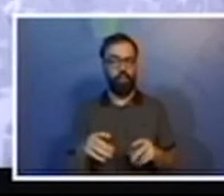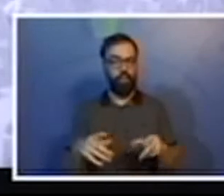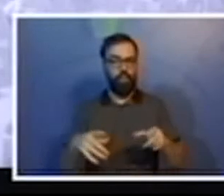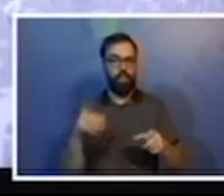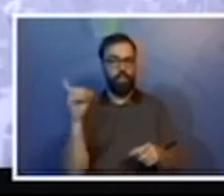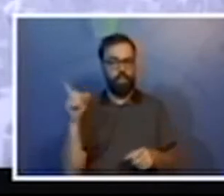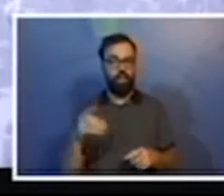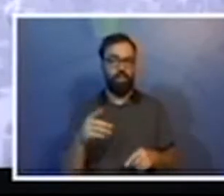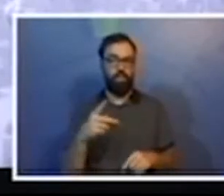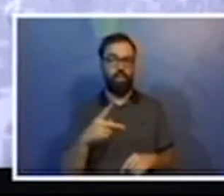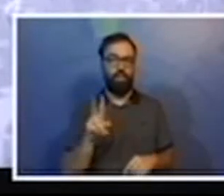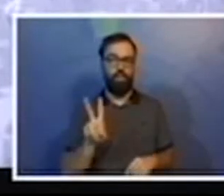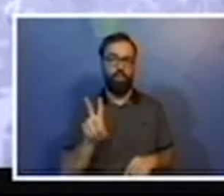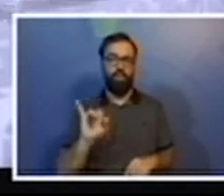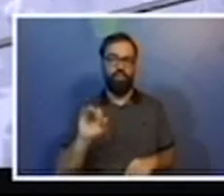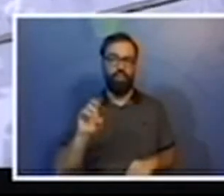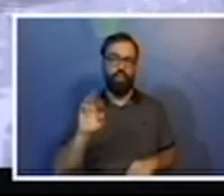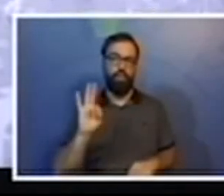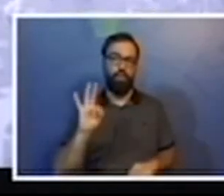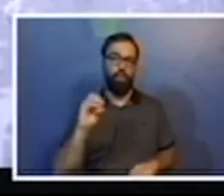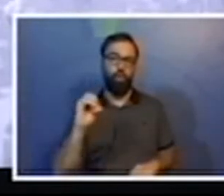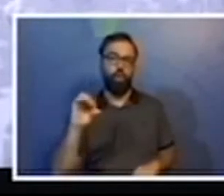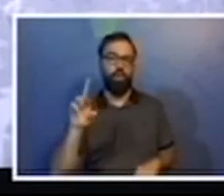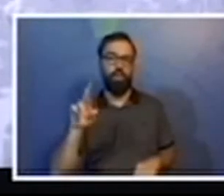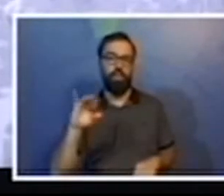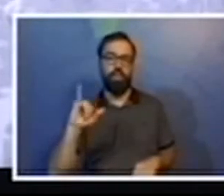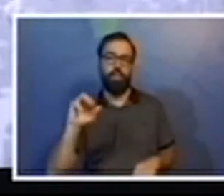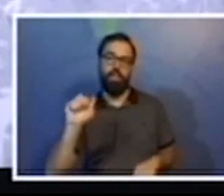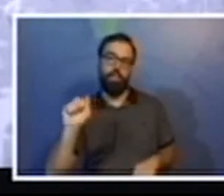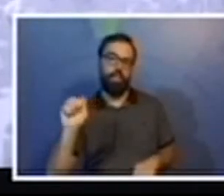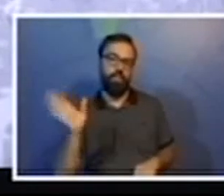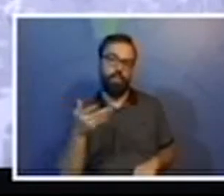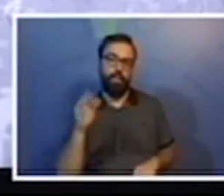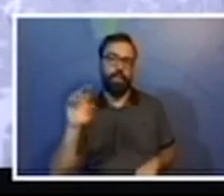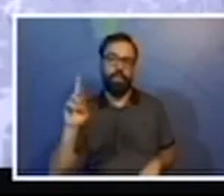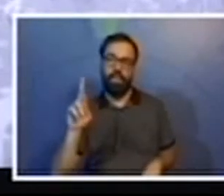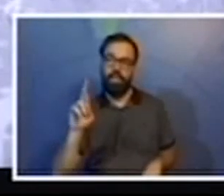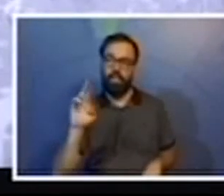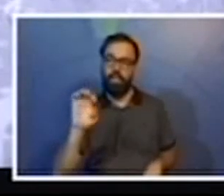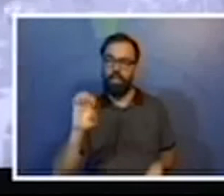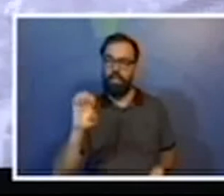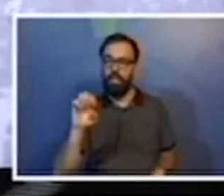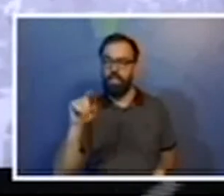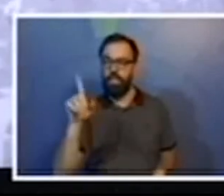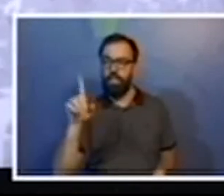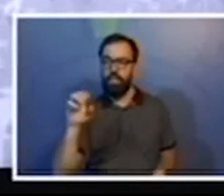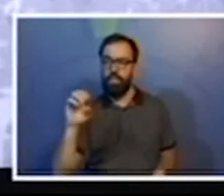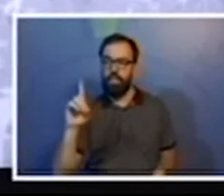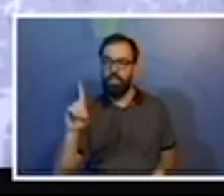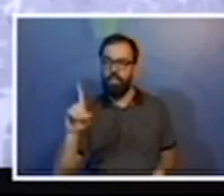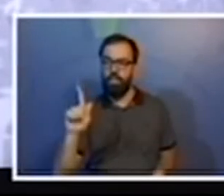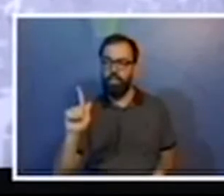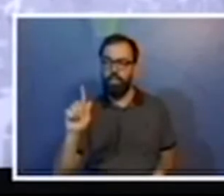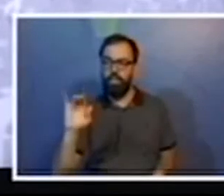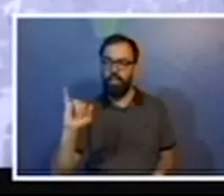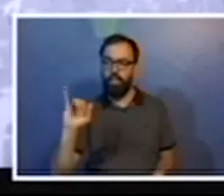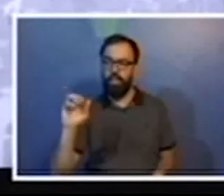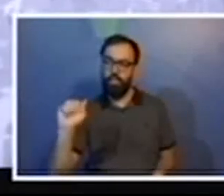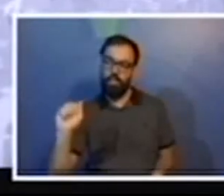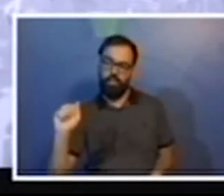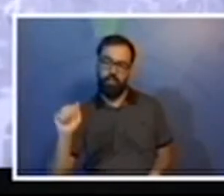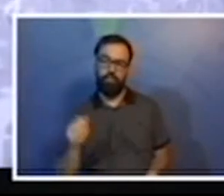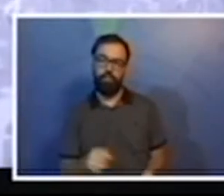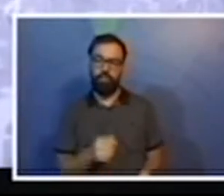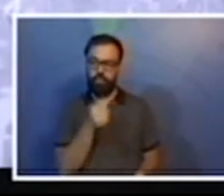e a folha perceba que como eu disse se existe flor ou fruto é uma angiosperma